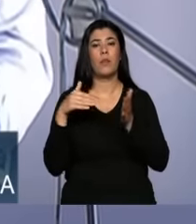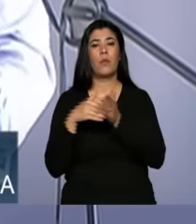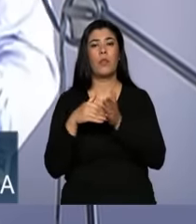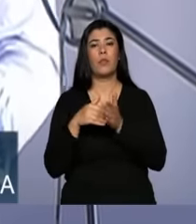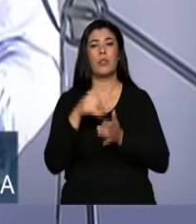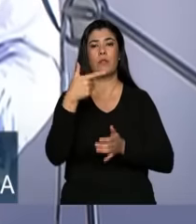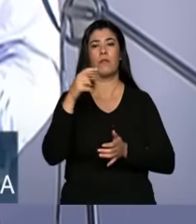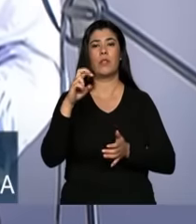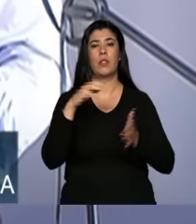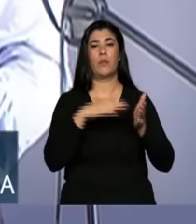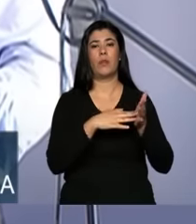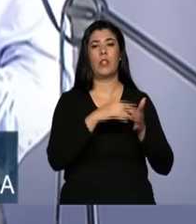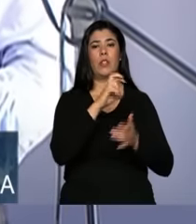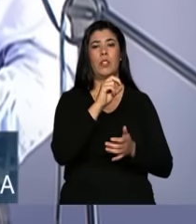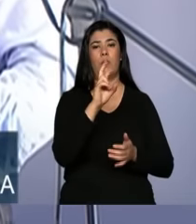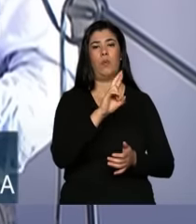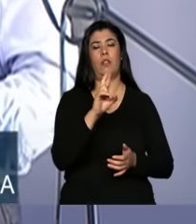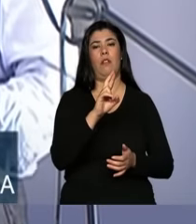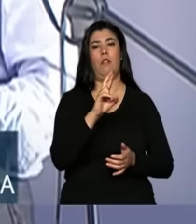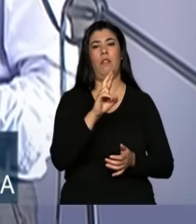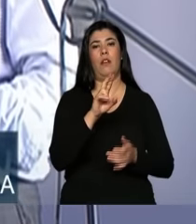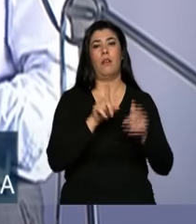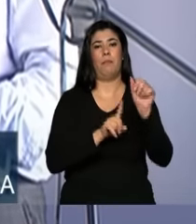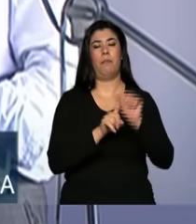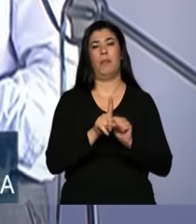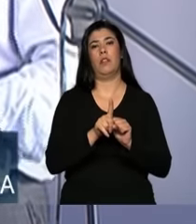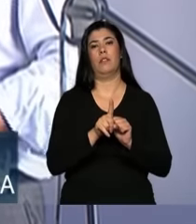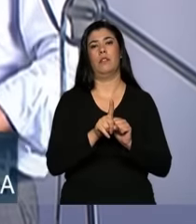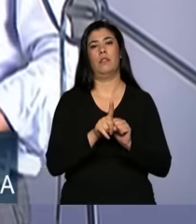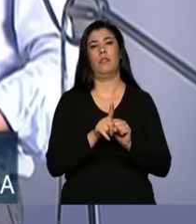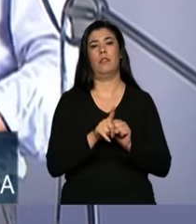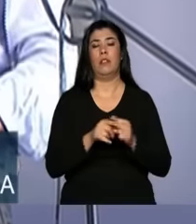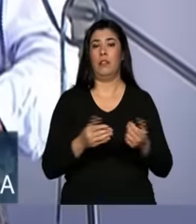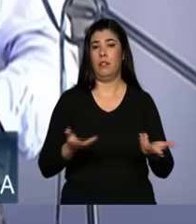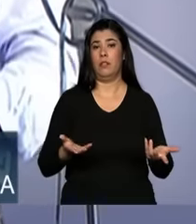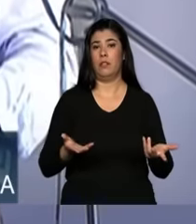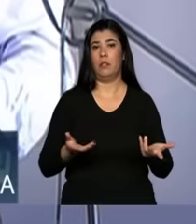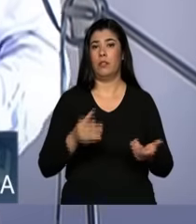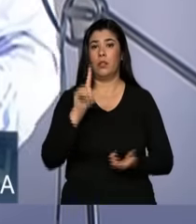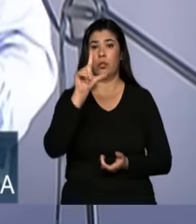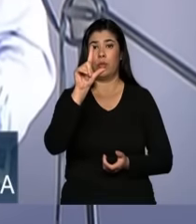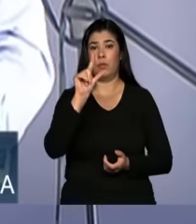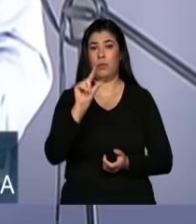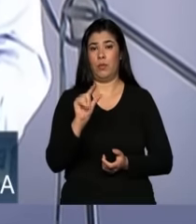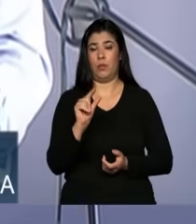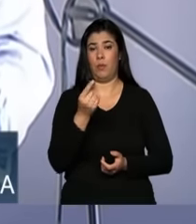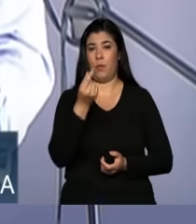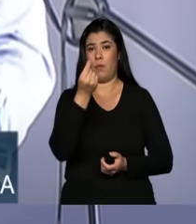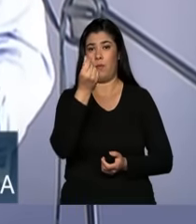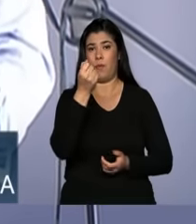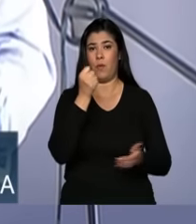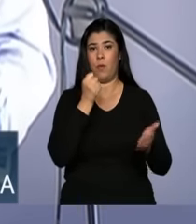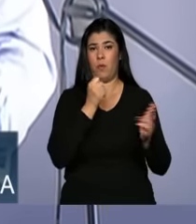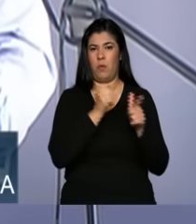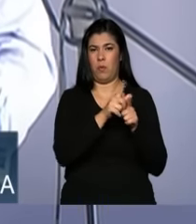entre R$ 50. Portanto, e além de diminuir o valor que está pagando,